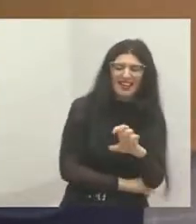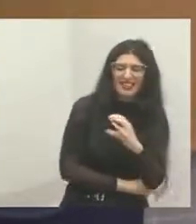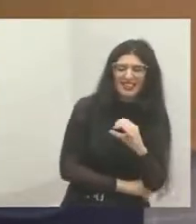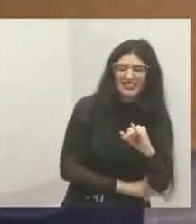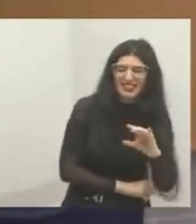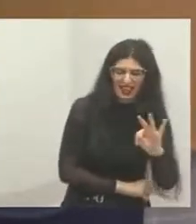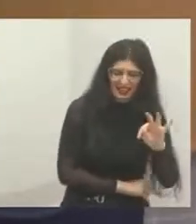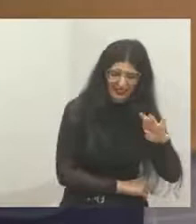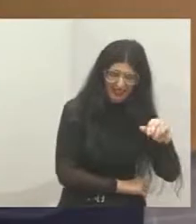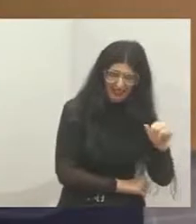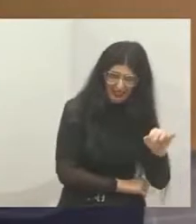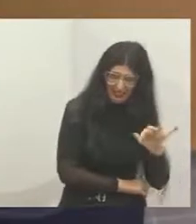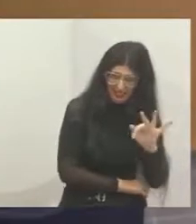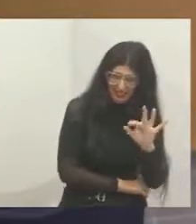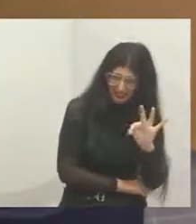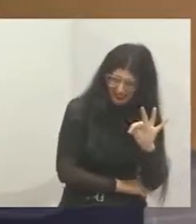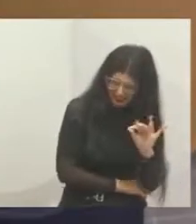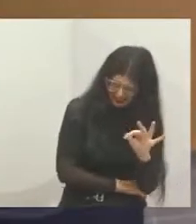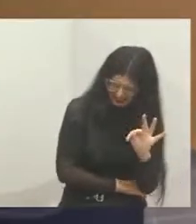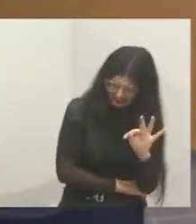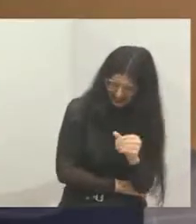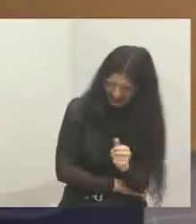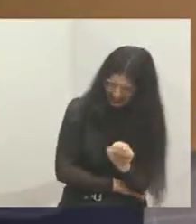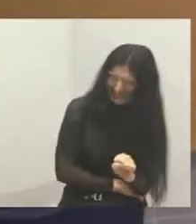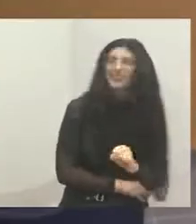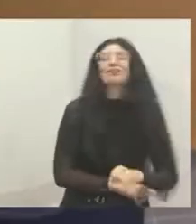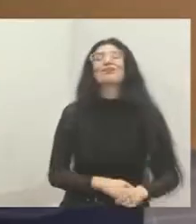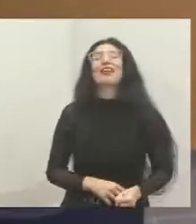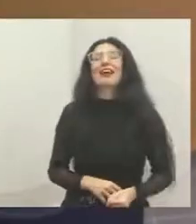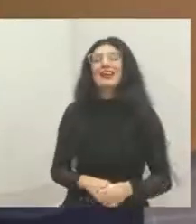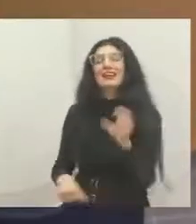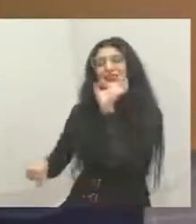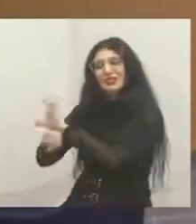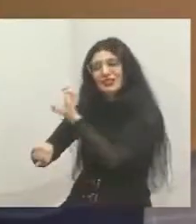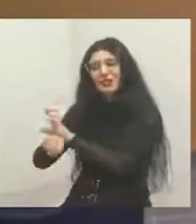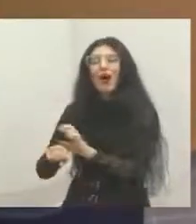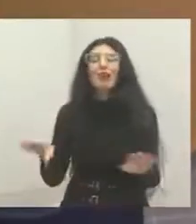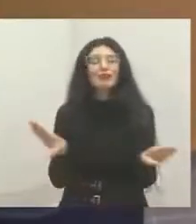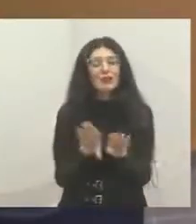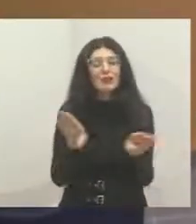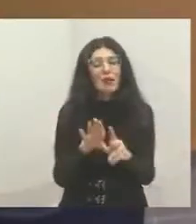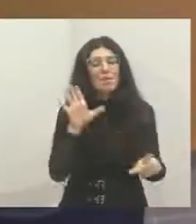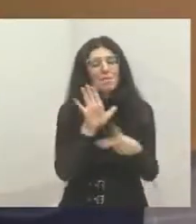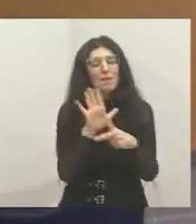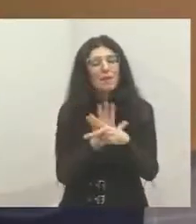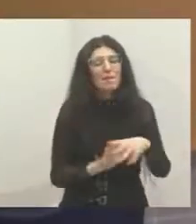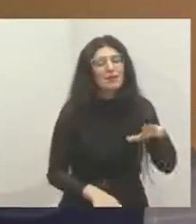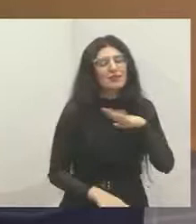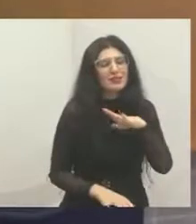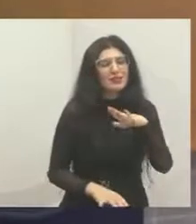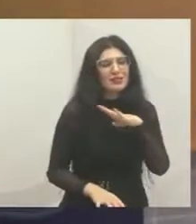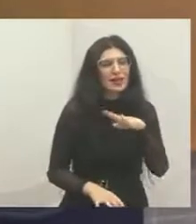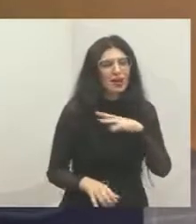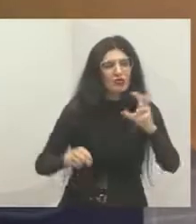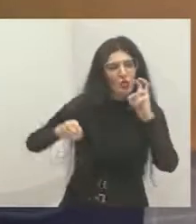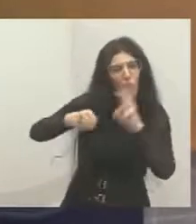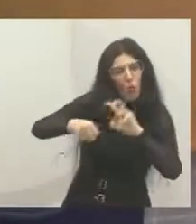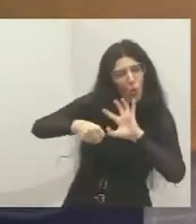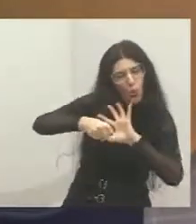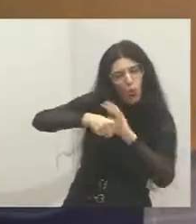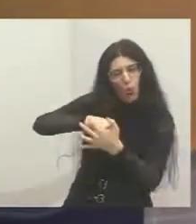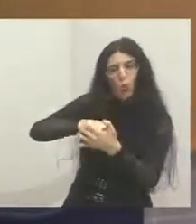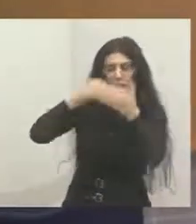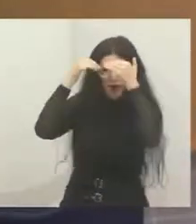tanto estaduais quanto municipais. Aqui do RPM é só uma pequena parte que foi direcionada para o Covid, que veio de acordo